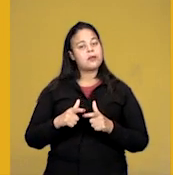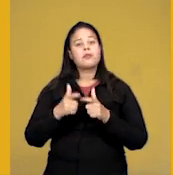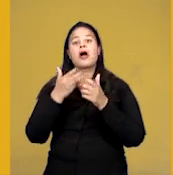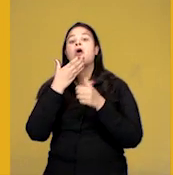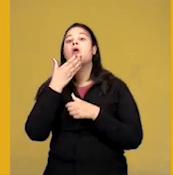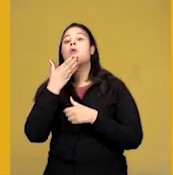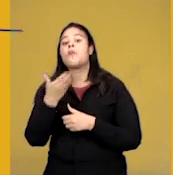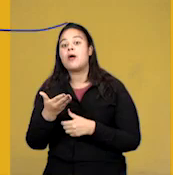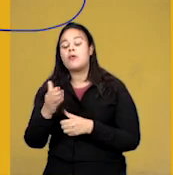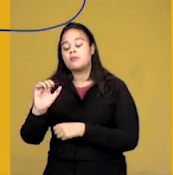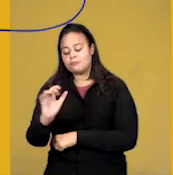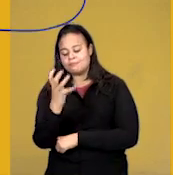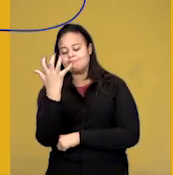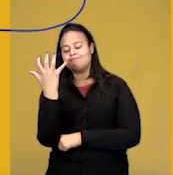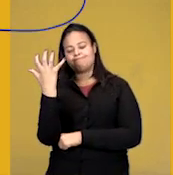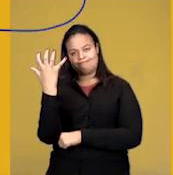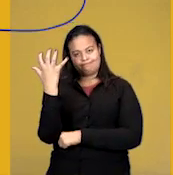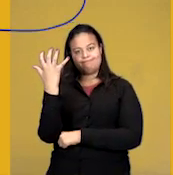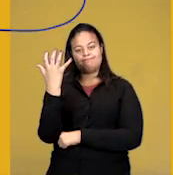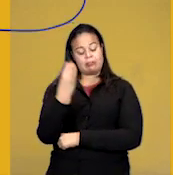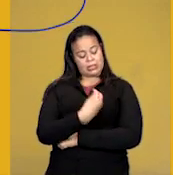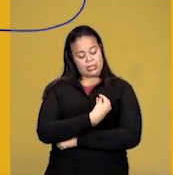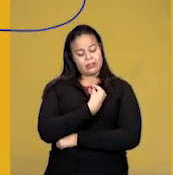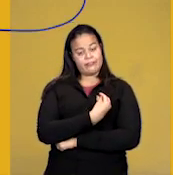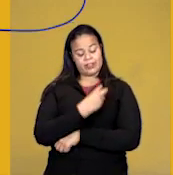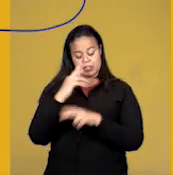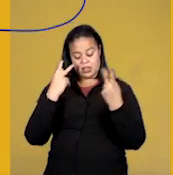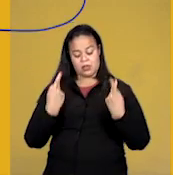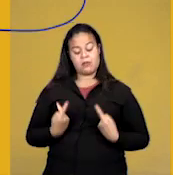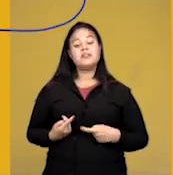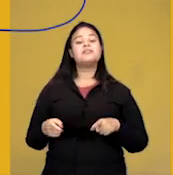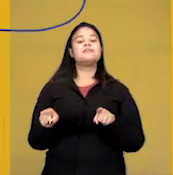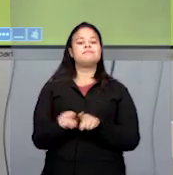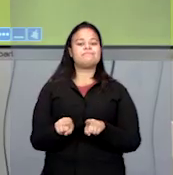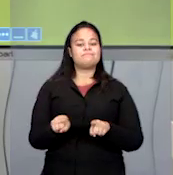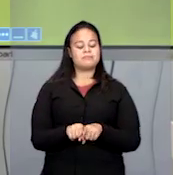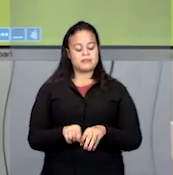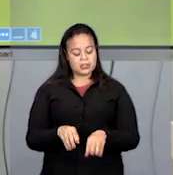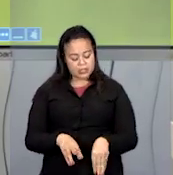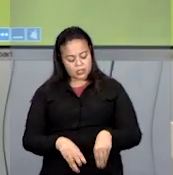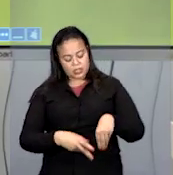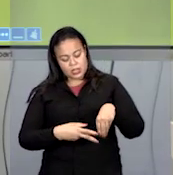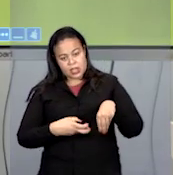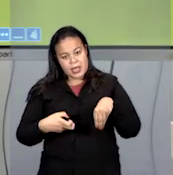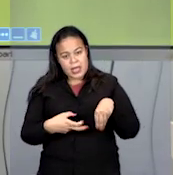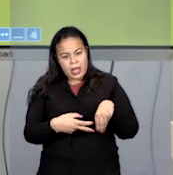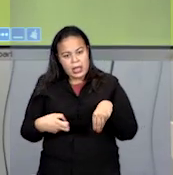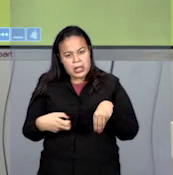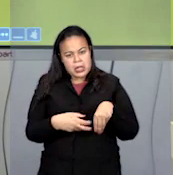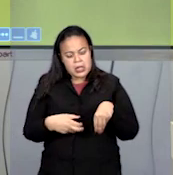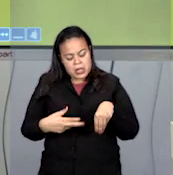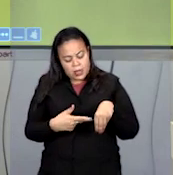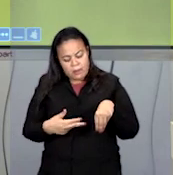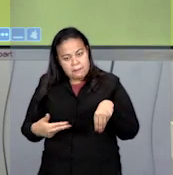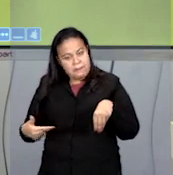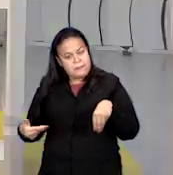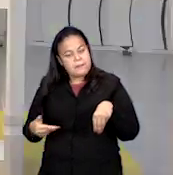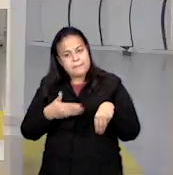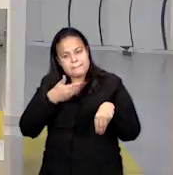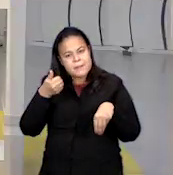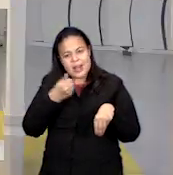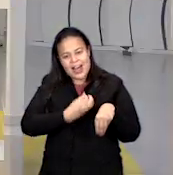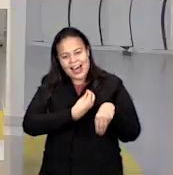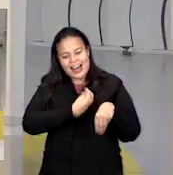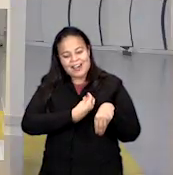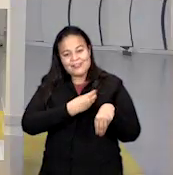mas afeta também a vida das pessoas. Então, a extração de minério, que inicialmente deveria melhorar a vida